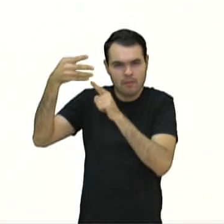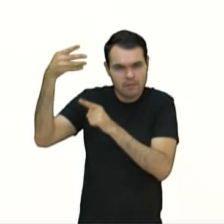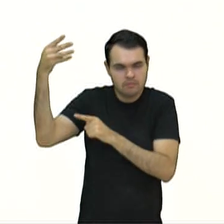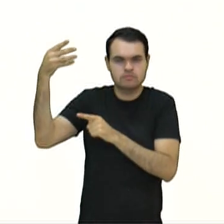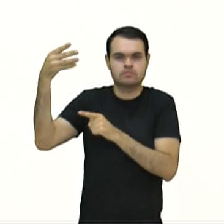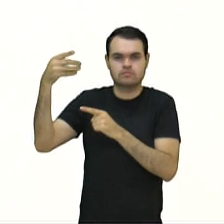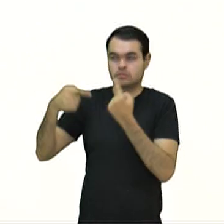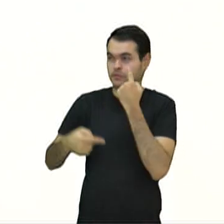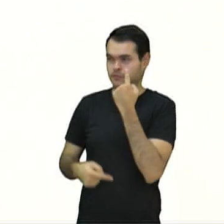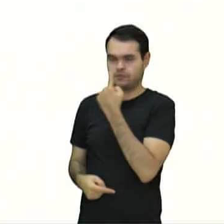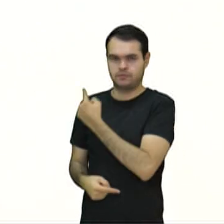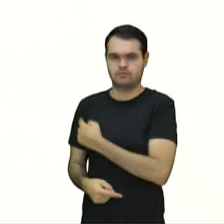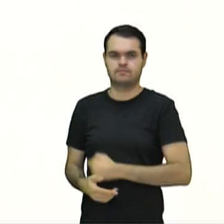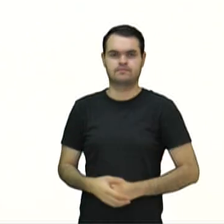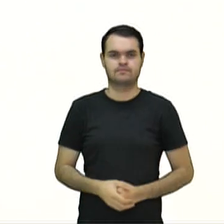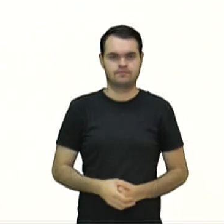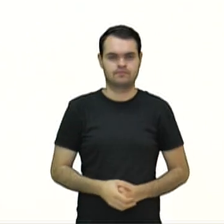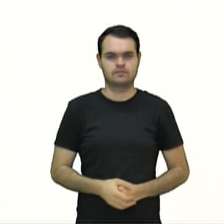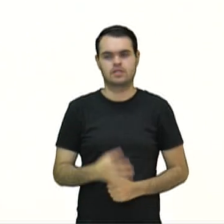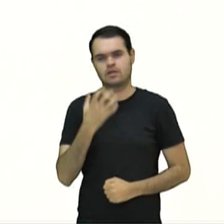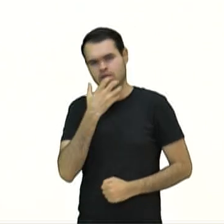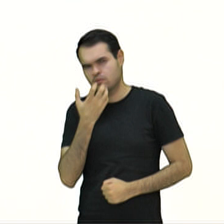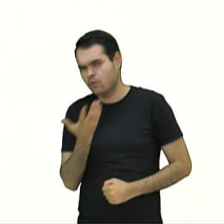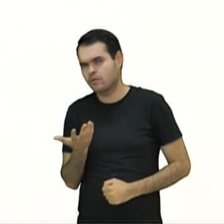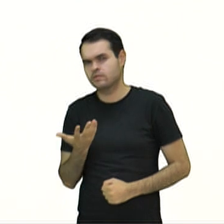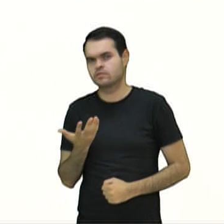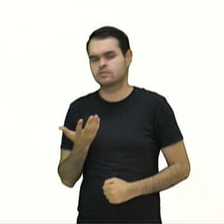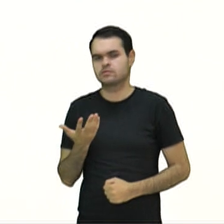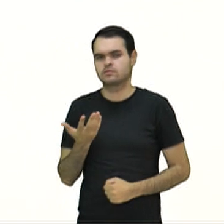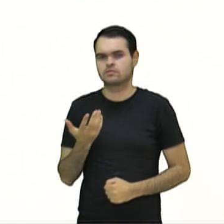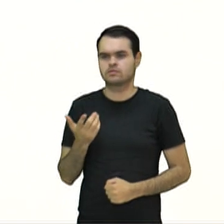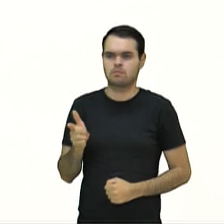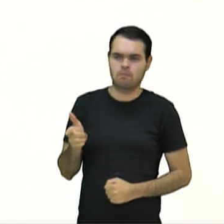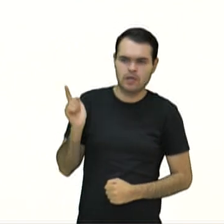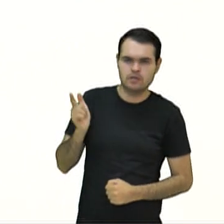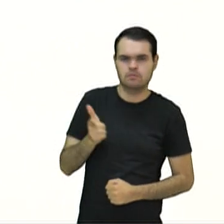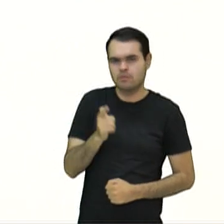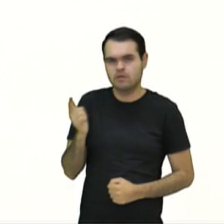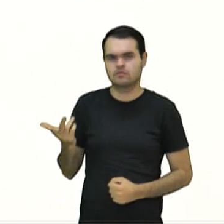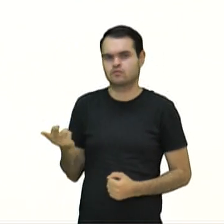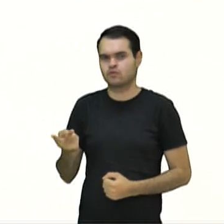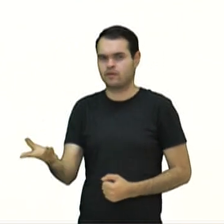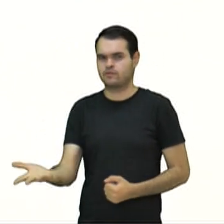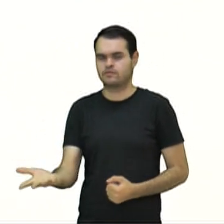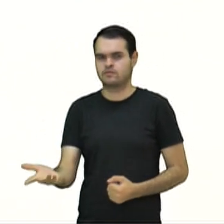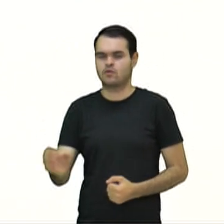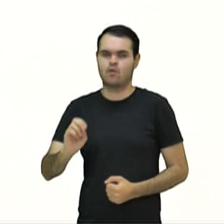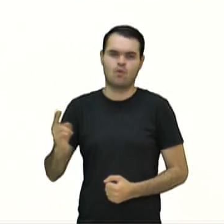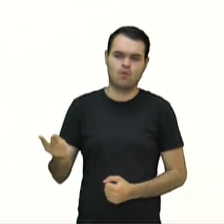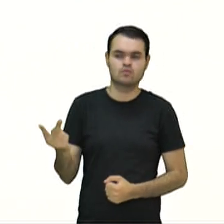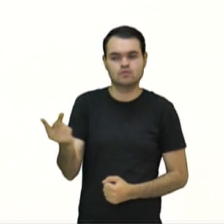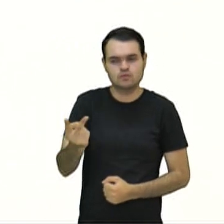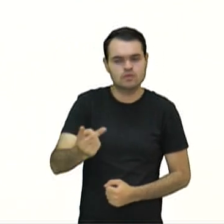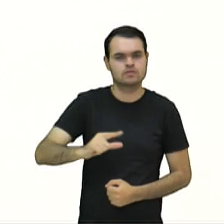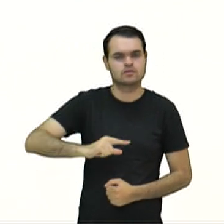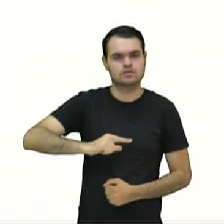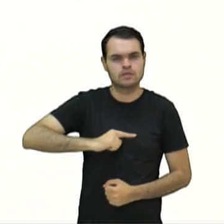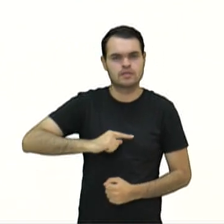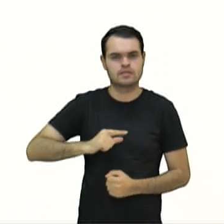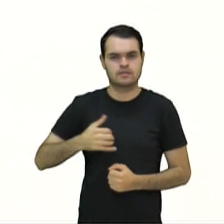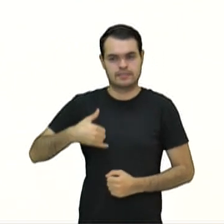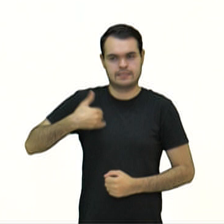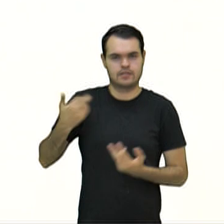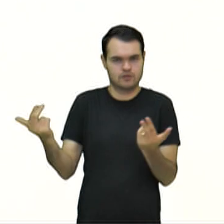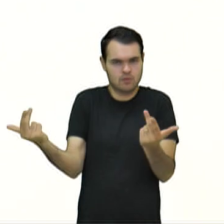have the same age. São cantores, foram assassinados ou Os dois eles têm a mesma